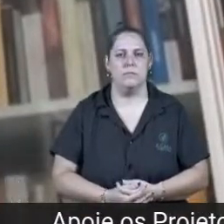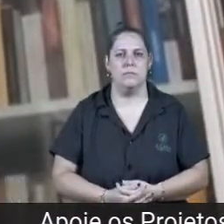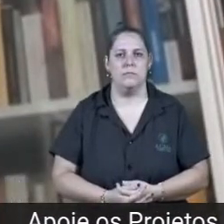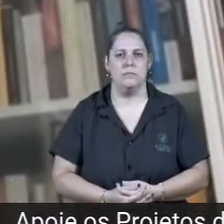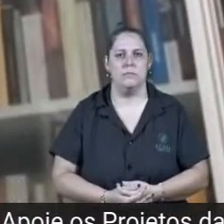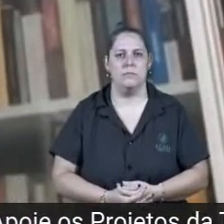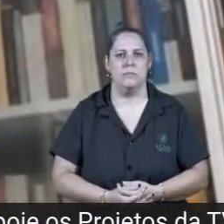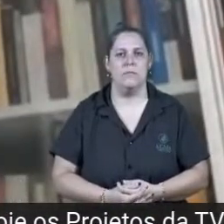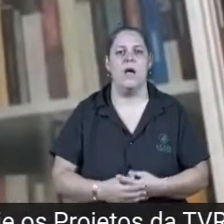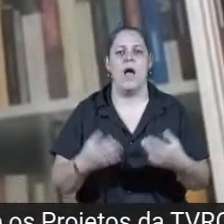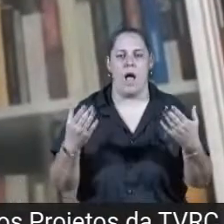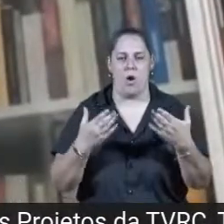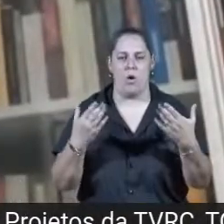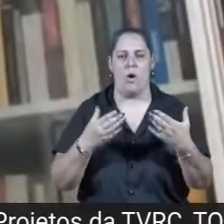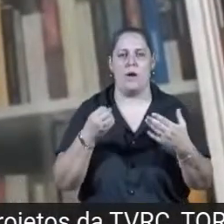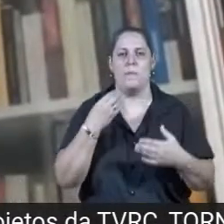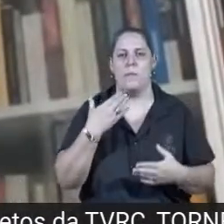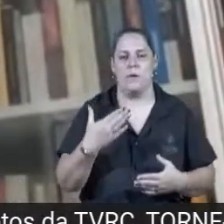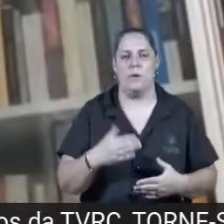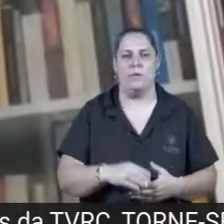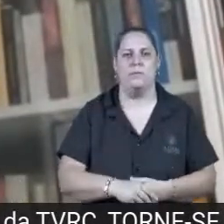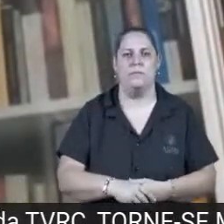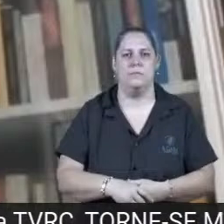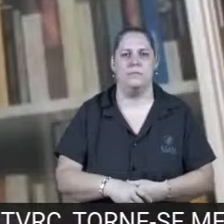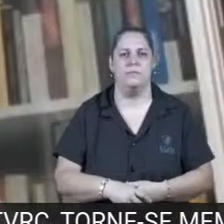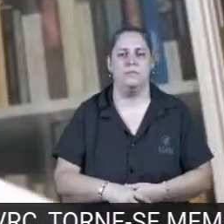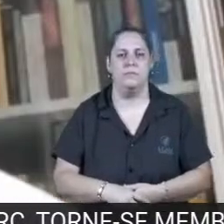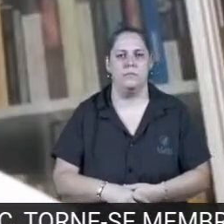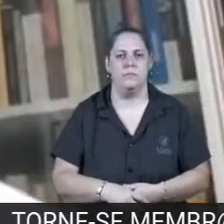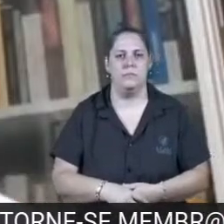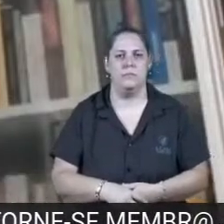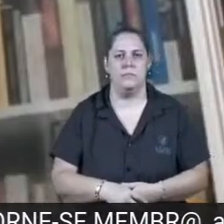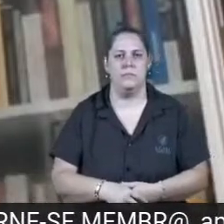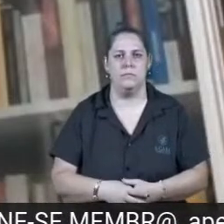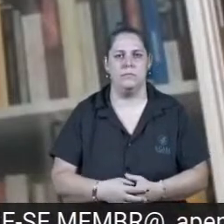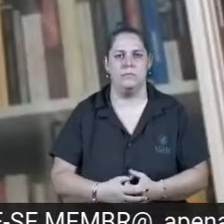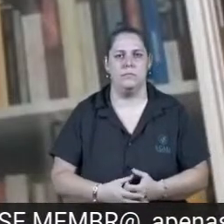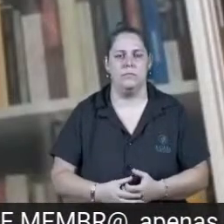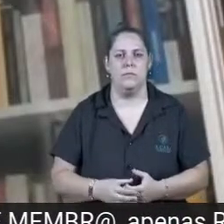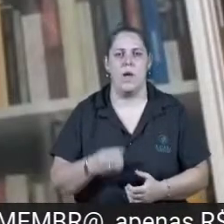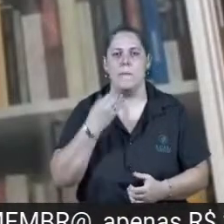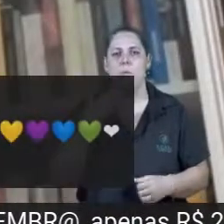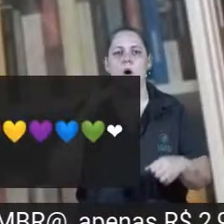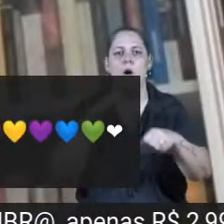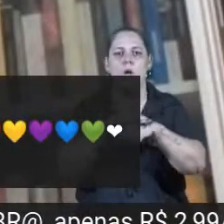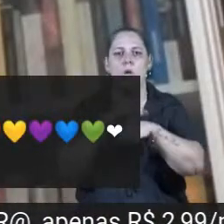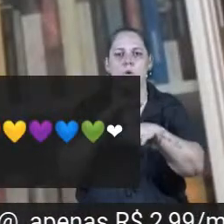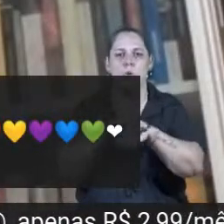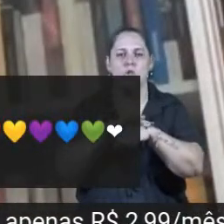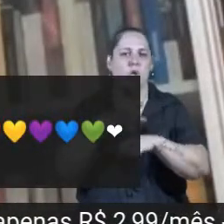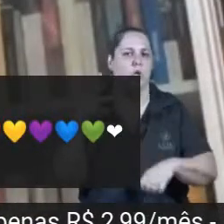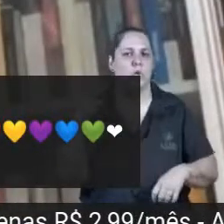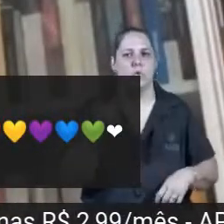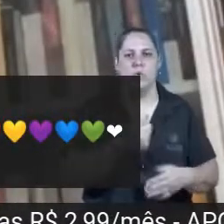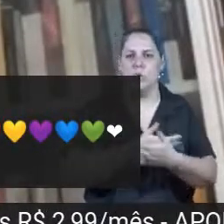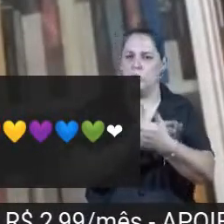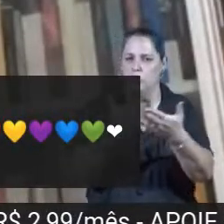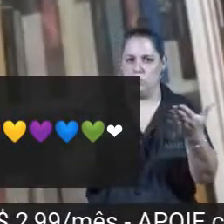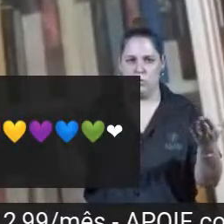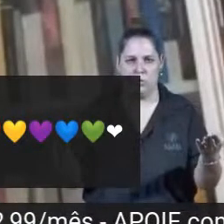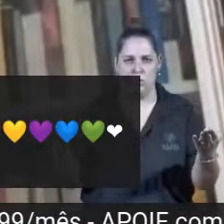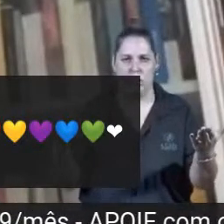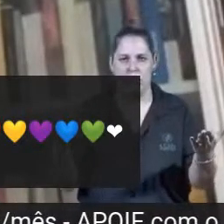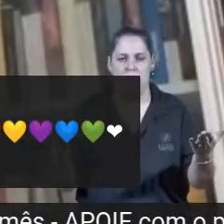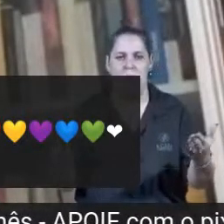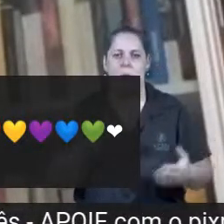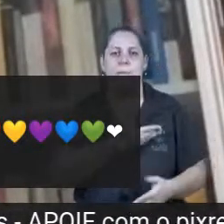Será que agora está bom? Agora está, estamos te ouvindo. Bem, boa noite a todos e todas, a